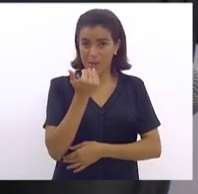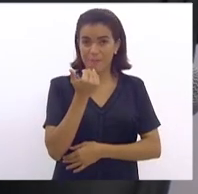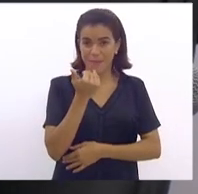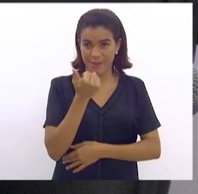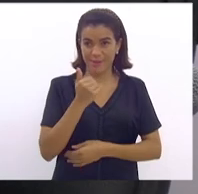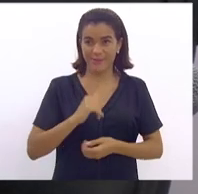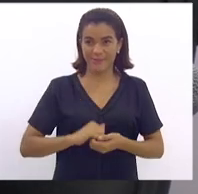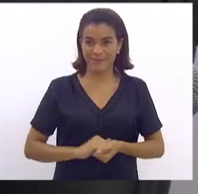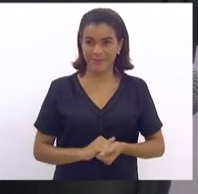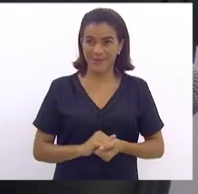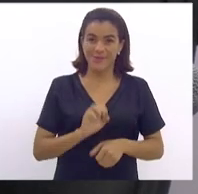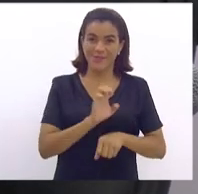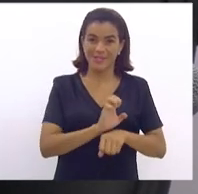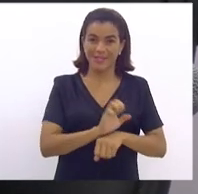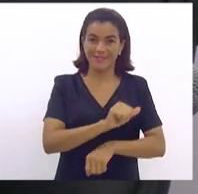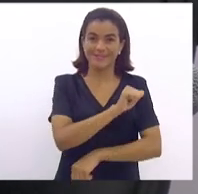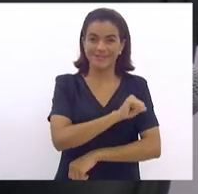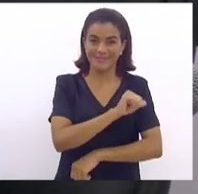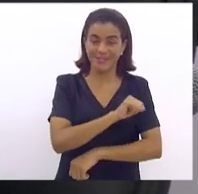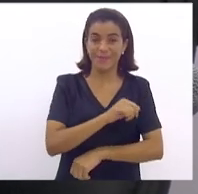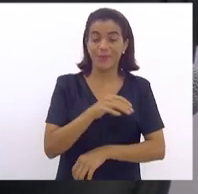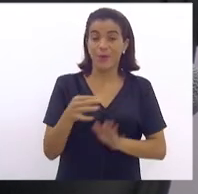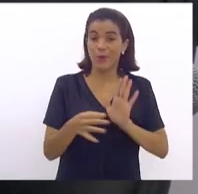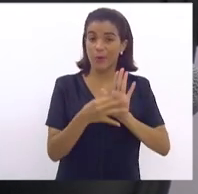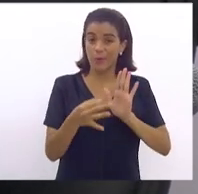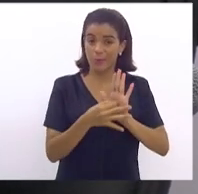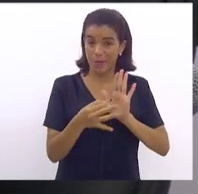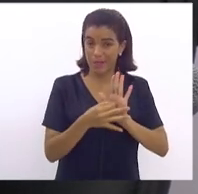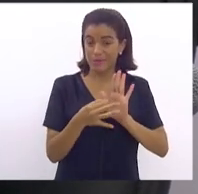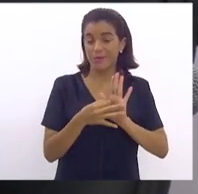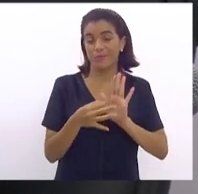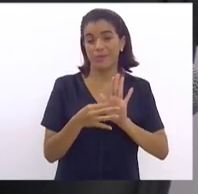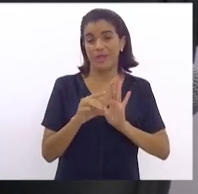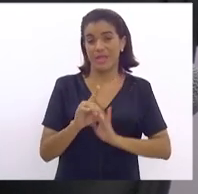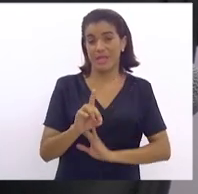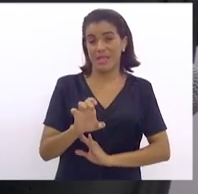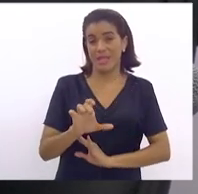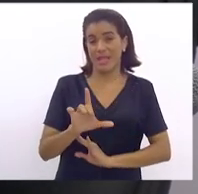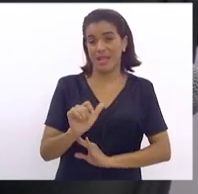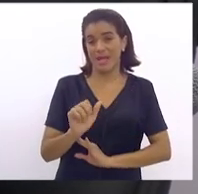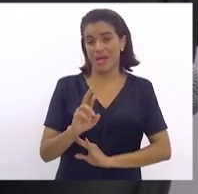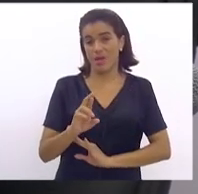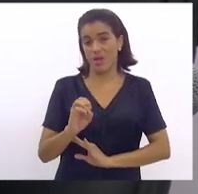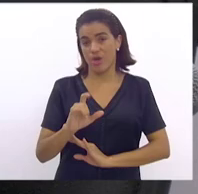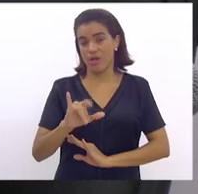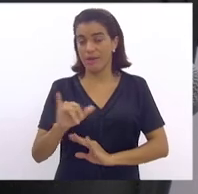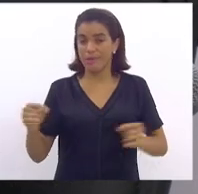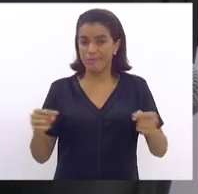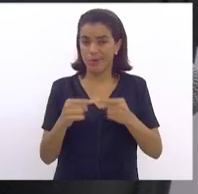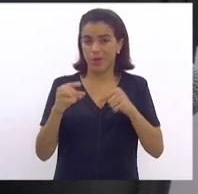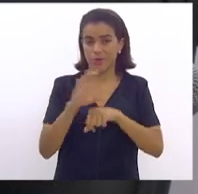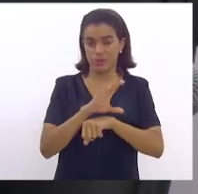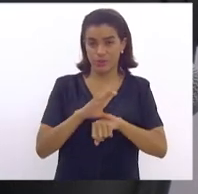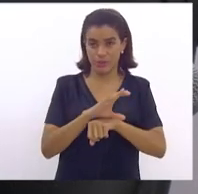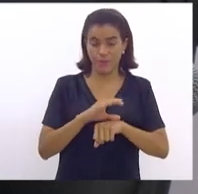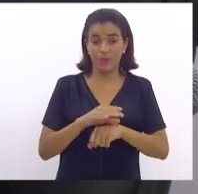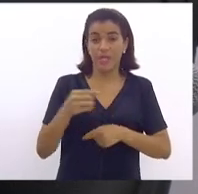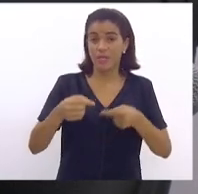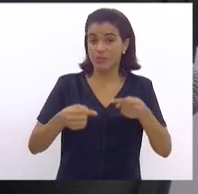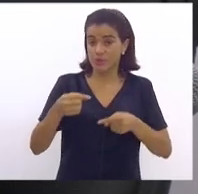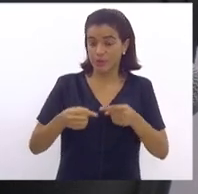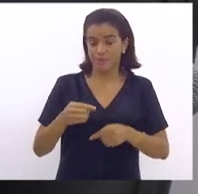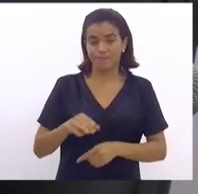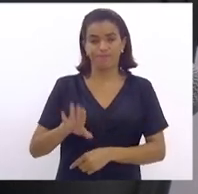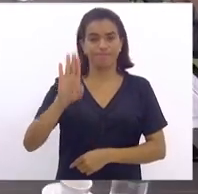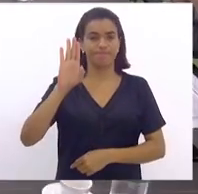Rio de Janeiro. O parecer do deputado Guilherme Delaroli é pela constitucionalidade. Em discussão.